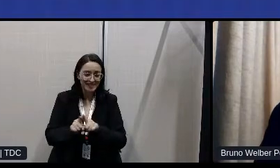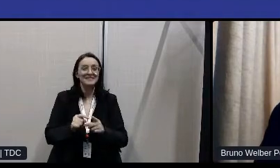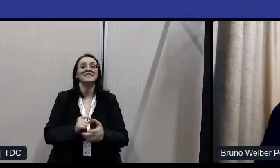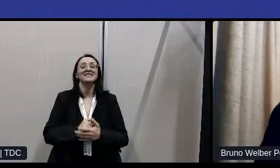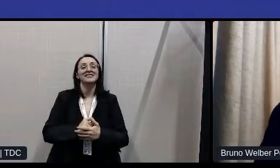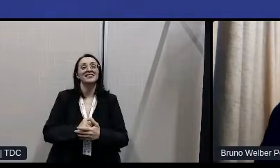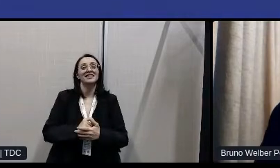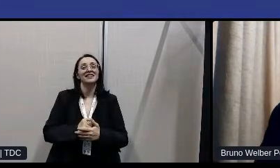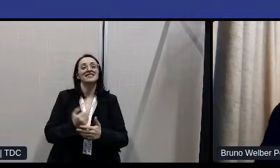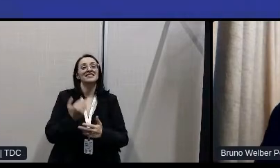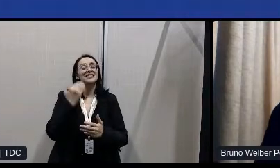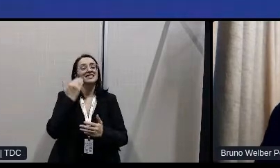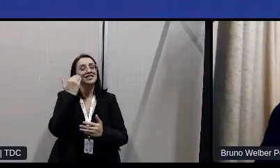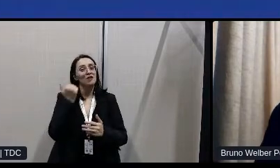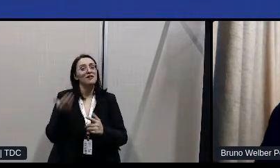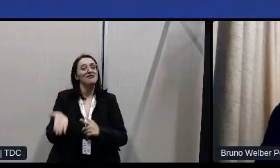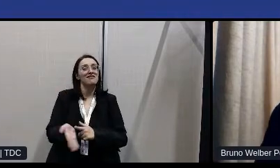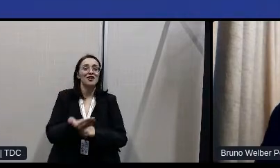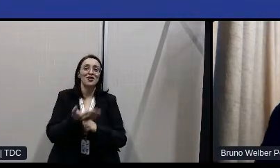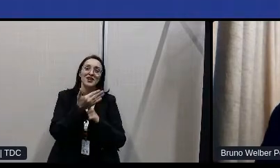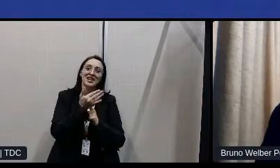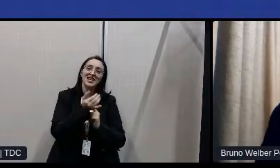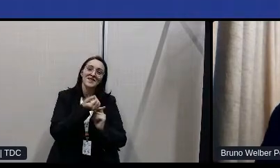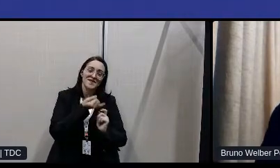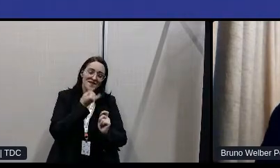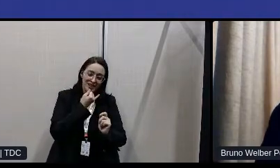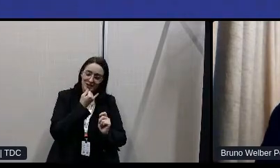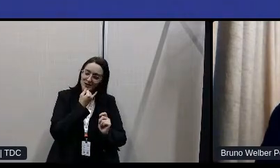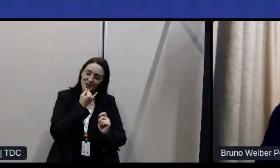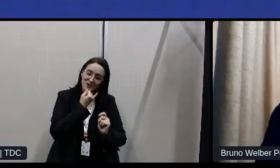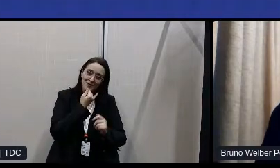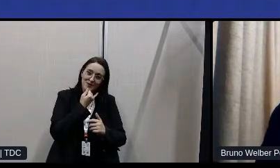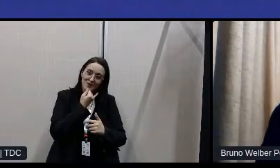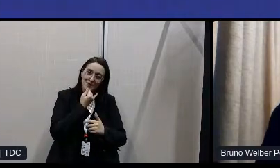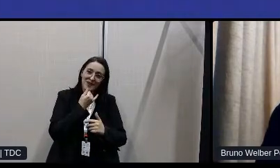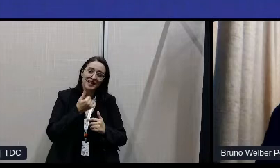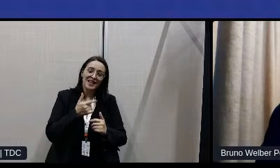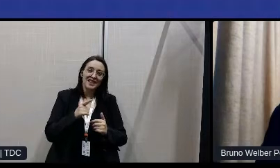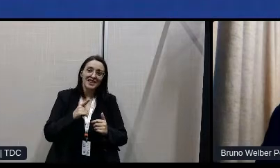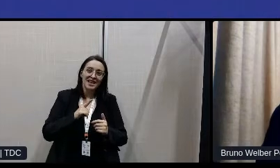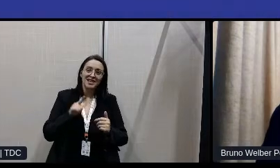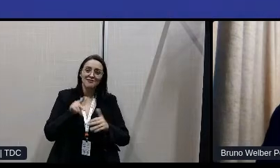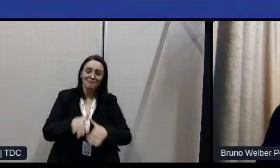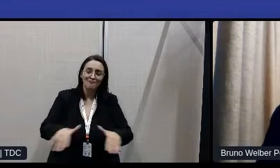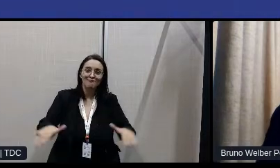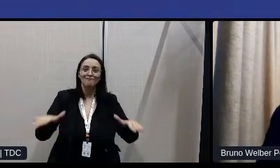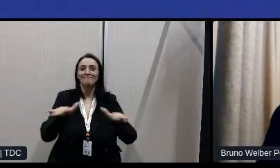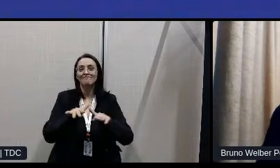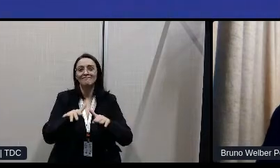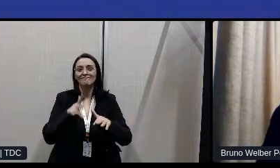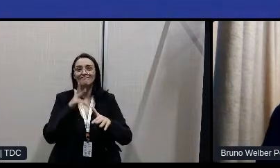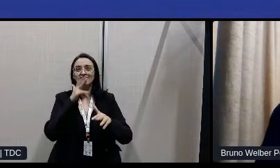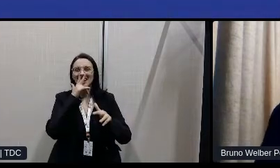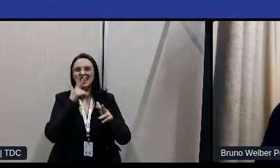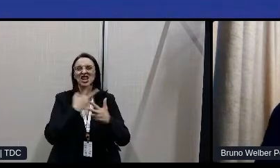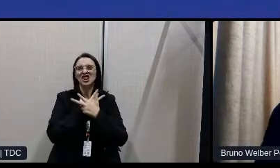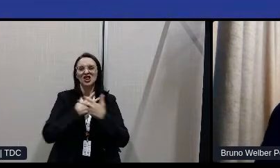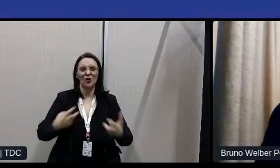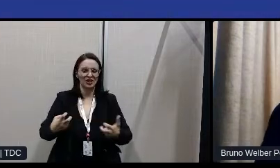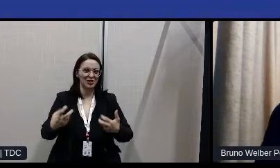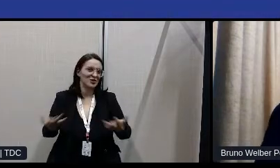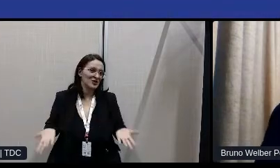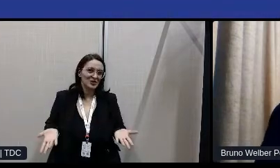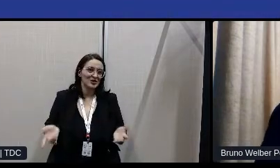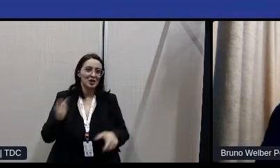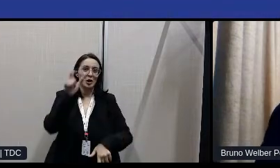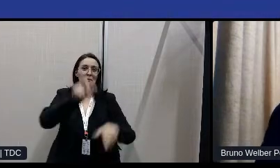gente sabe que tecnologia, infelizmente, tem um ambiente às vezes um pouco tóxico, vamos dizer assim, onde as